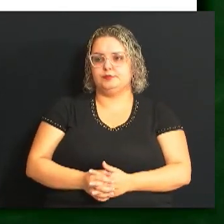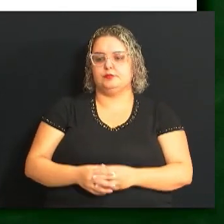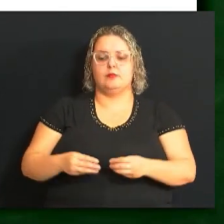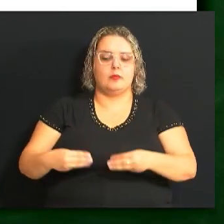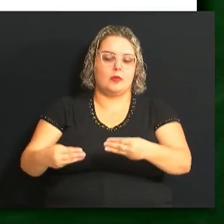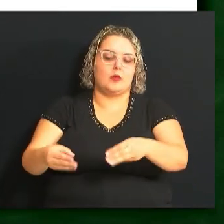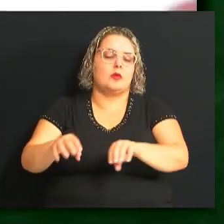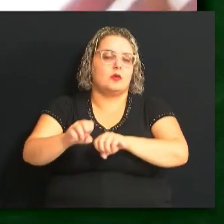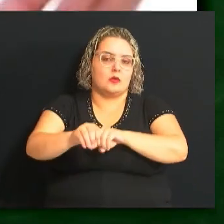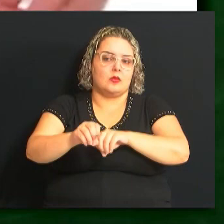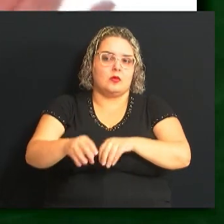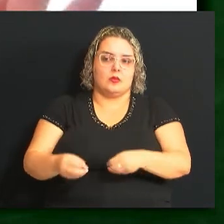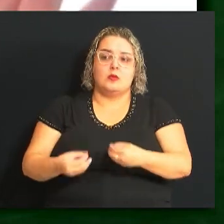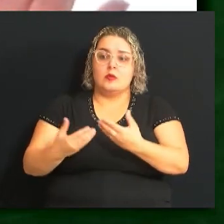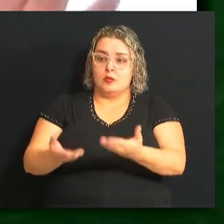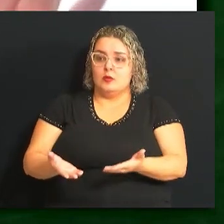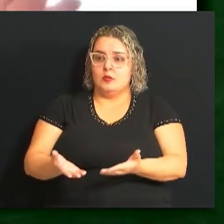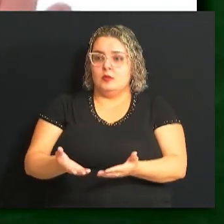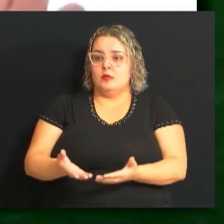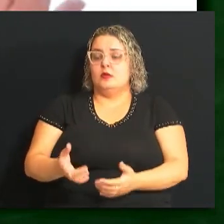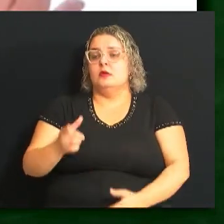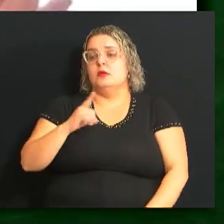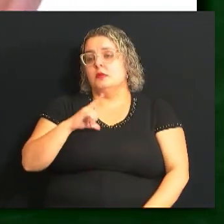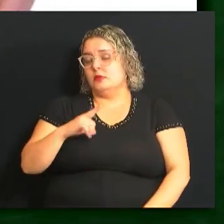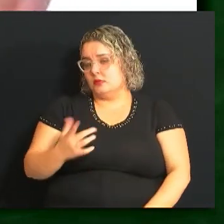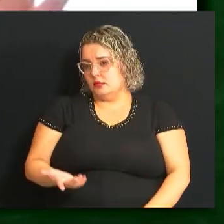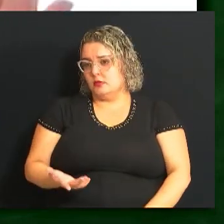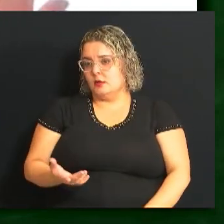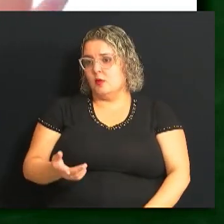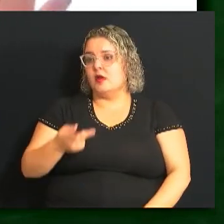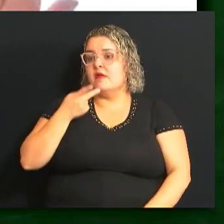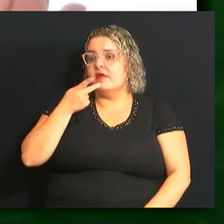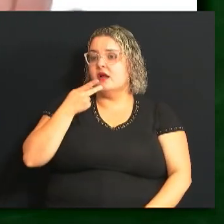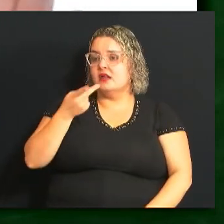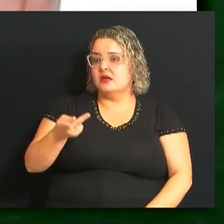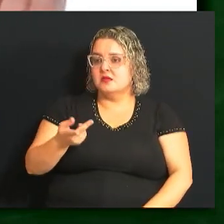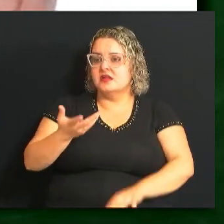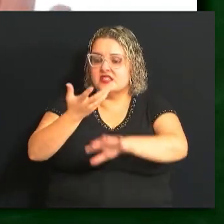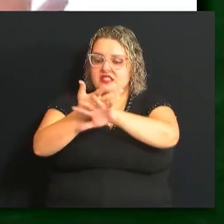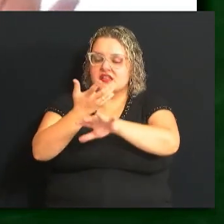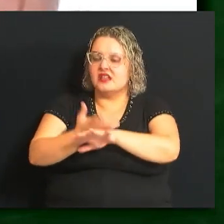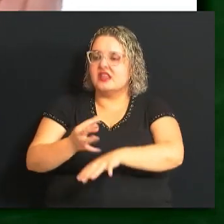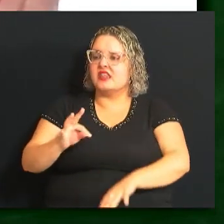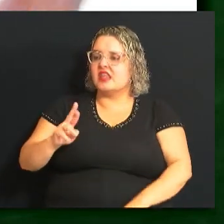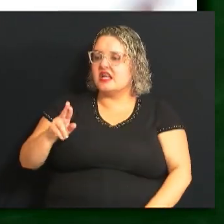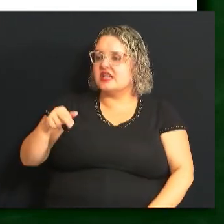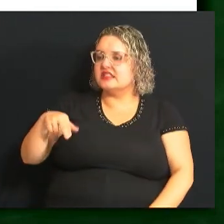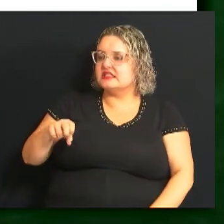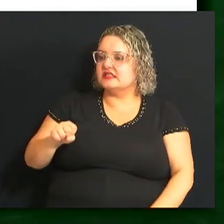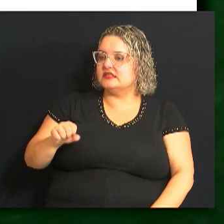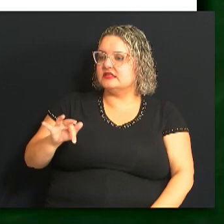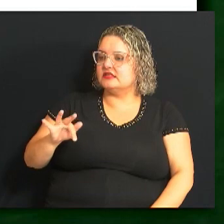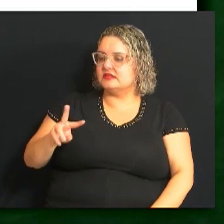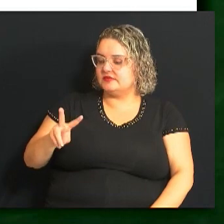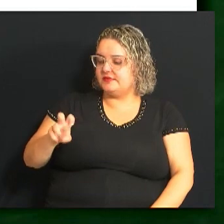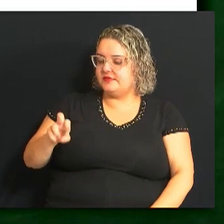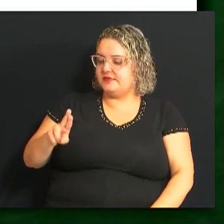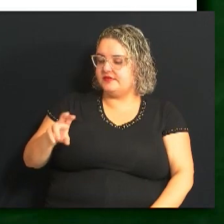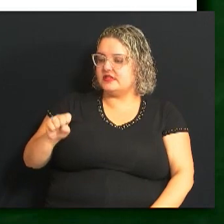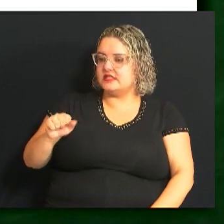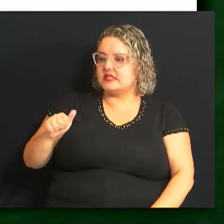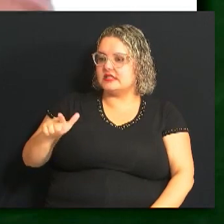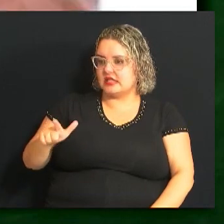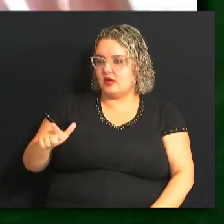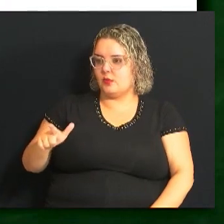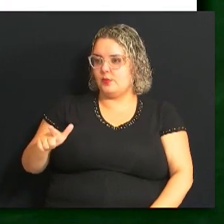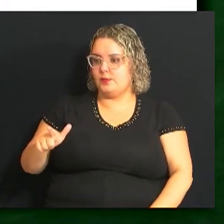que institui. E tem o que a gente chama de disciplinas transversais, que norteiam a base. Então, a iniciação